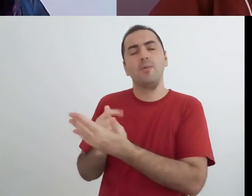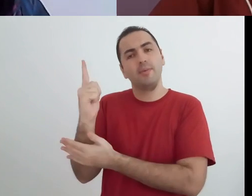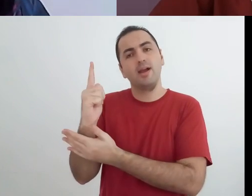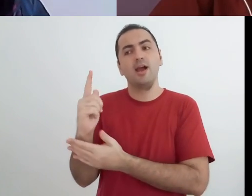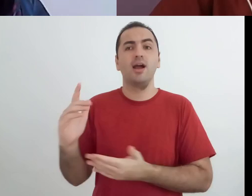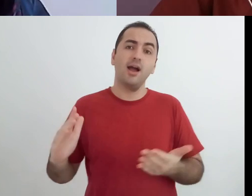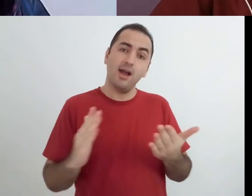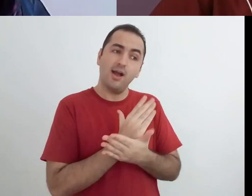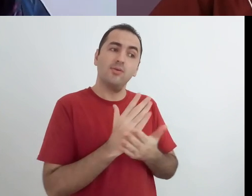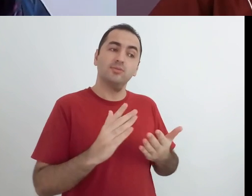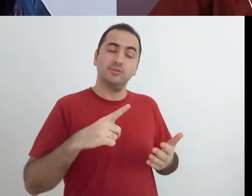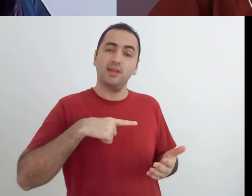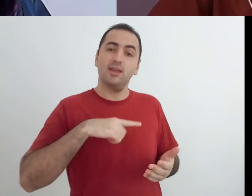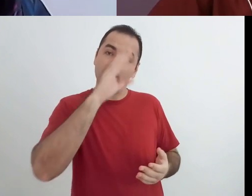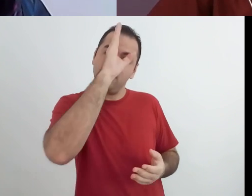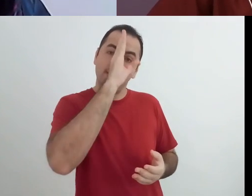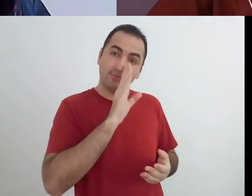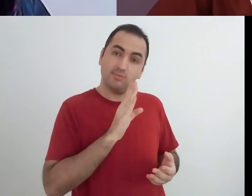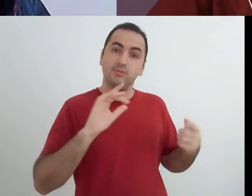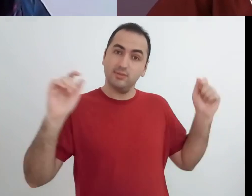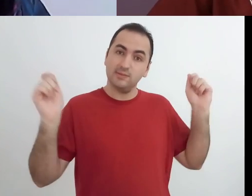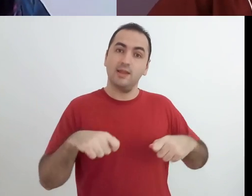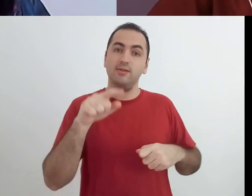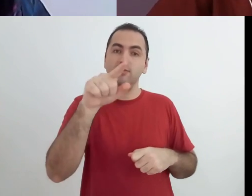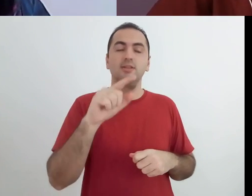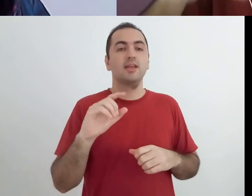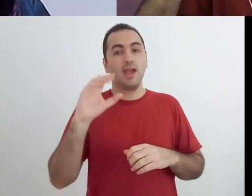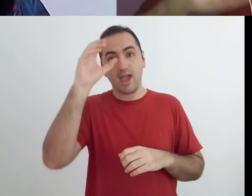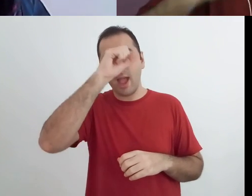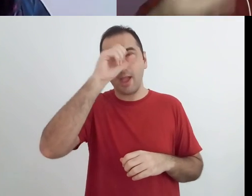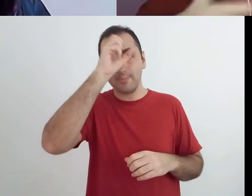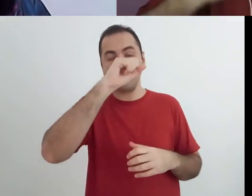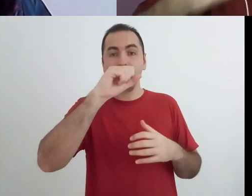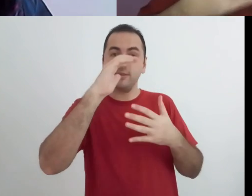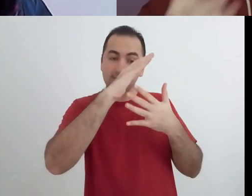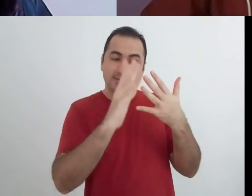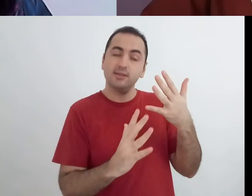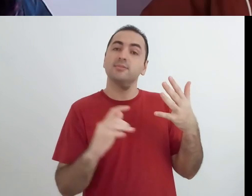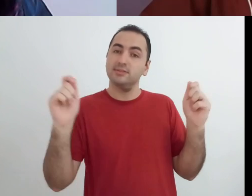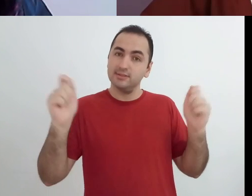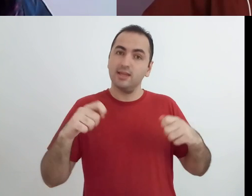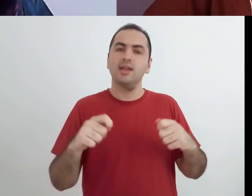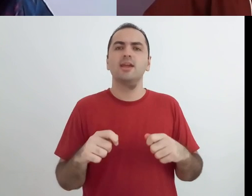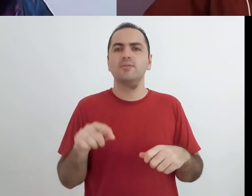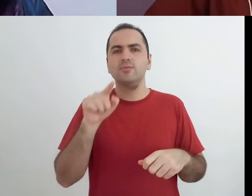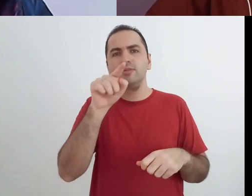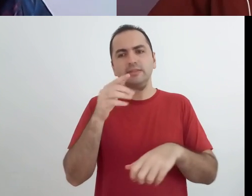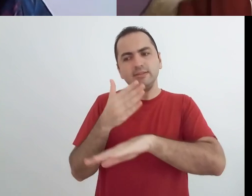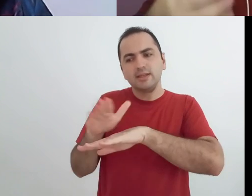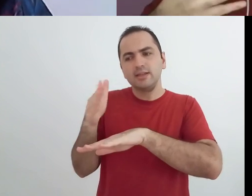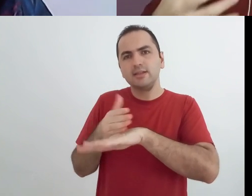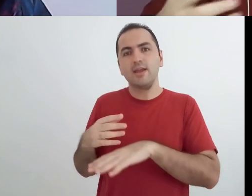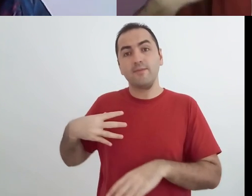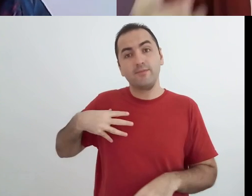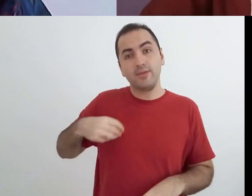você consegue aprender, pelo menos a ponto de você conseguir praticar com seu filho, né? E aí